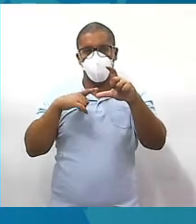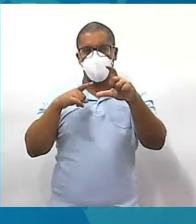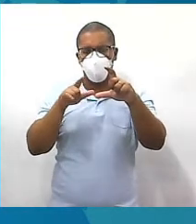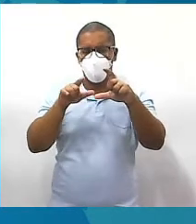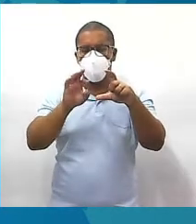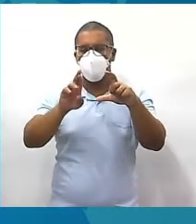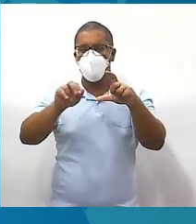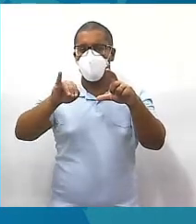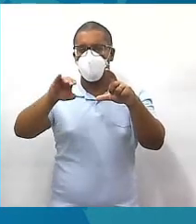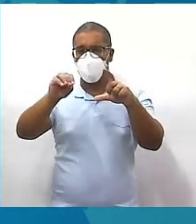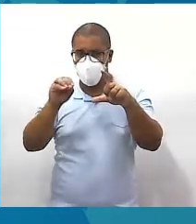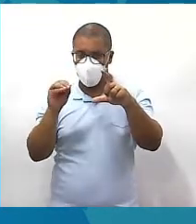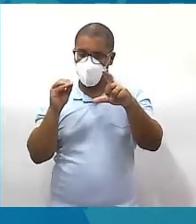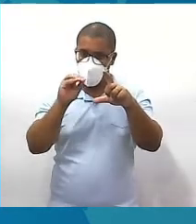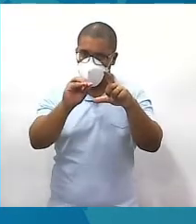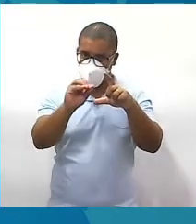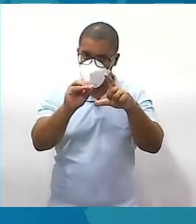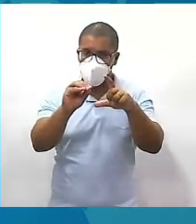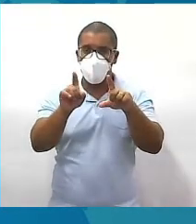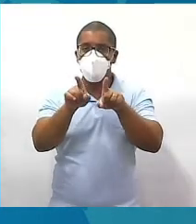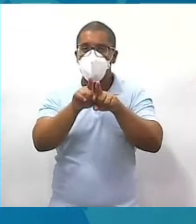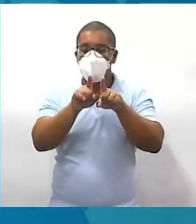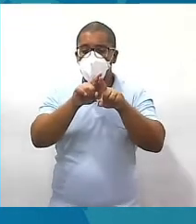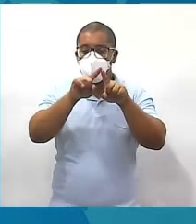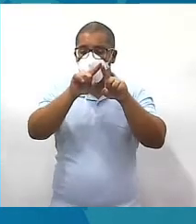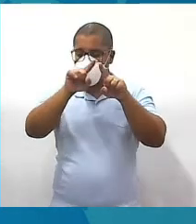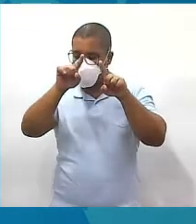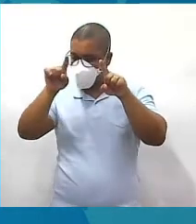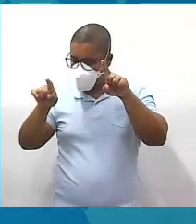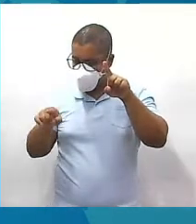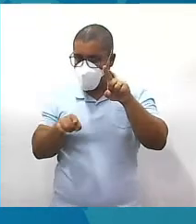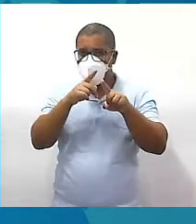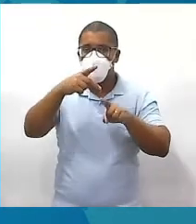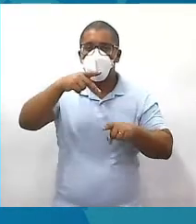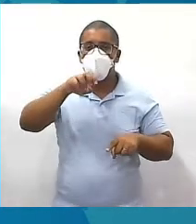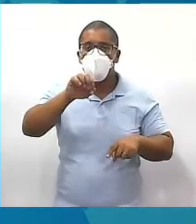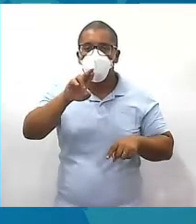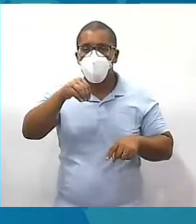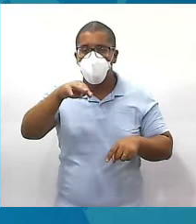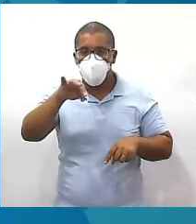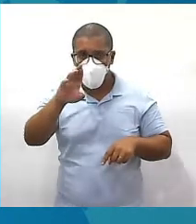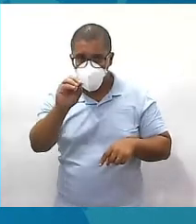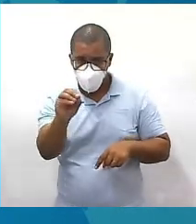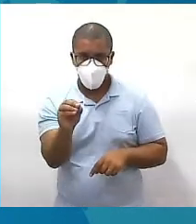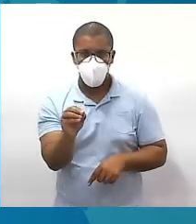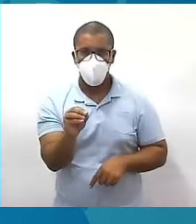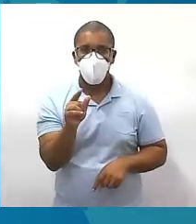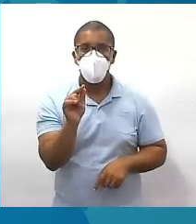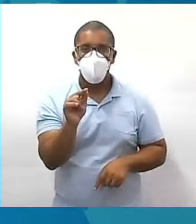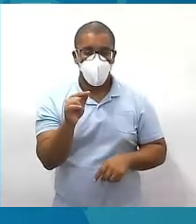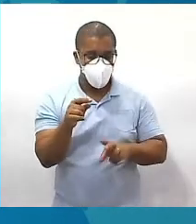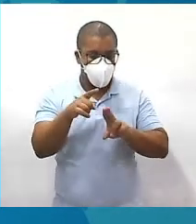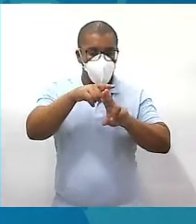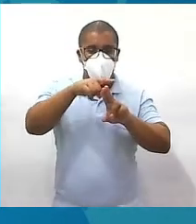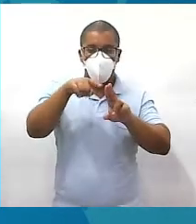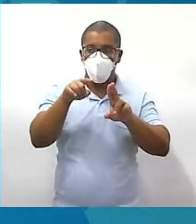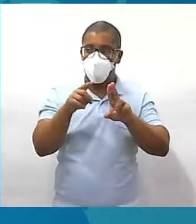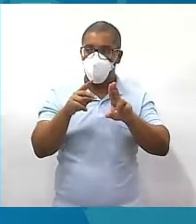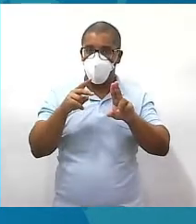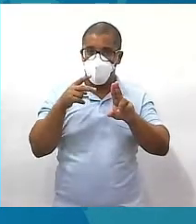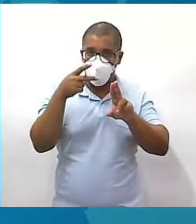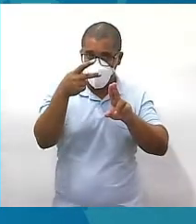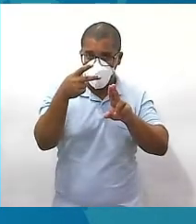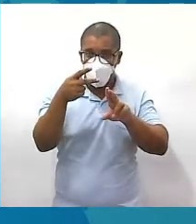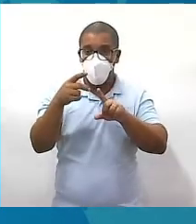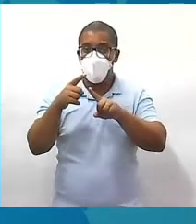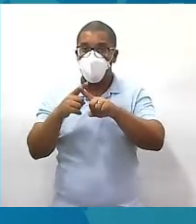pelo raio, ok? E tem o perímetro. Não vai esquecer comigo que ainda tem um perímetro 2 vezes π vezes o raio, tá? Agora vamos